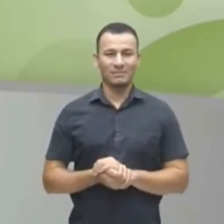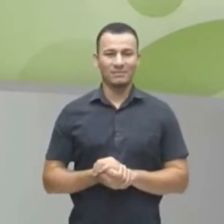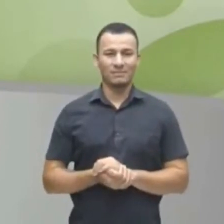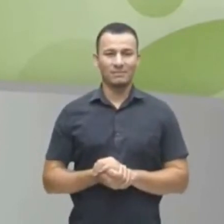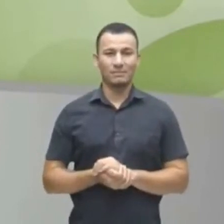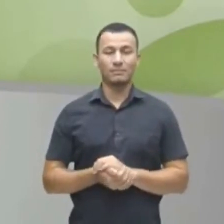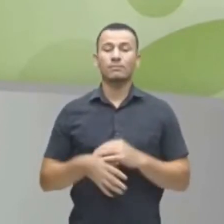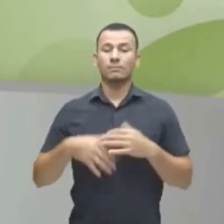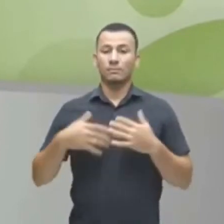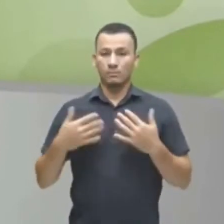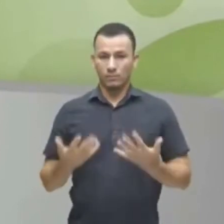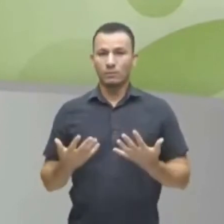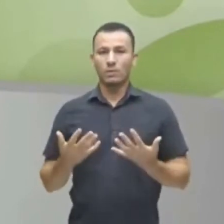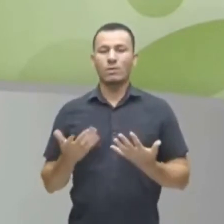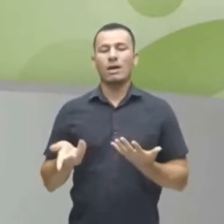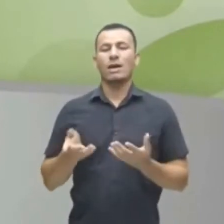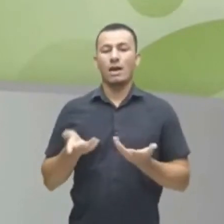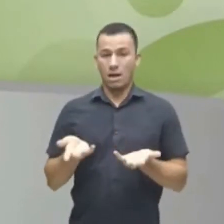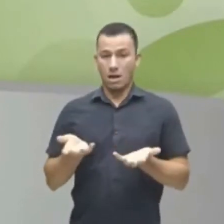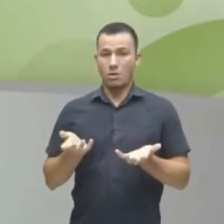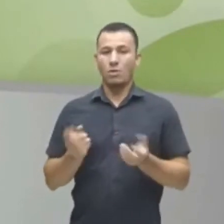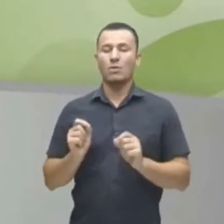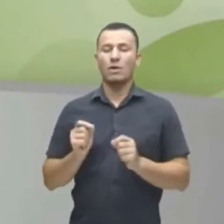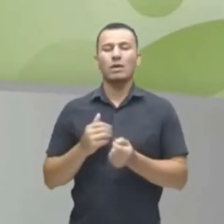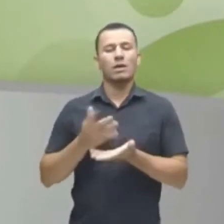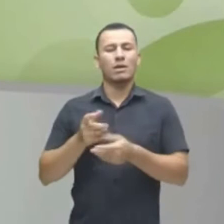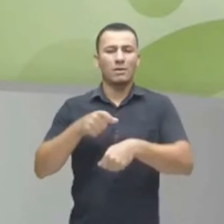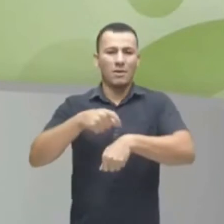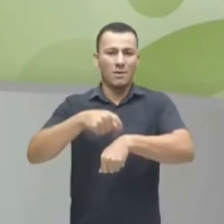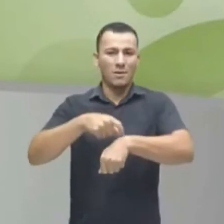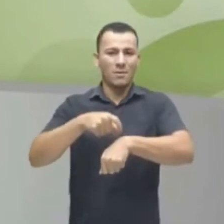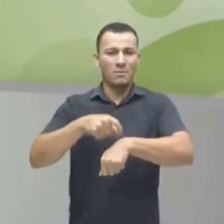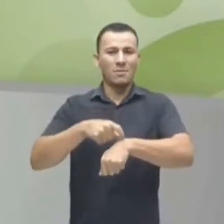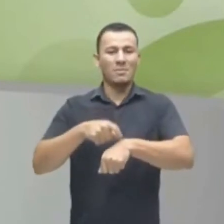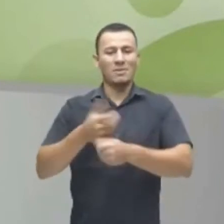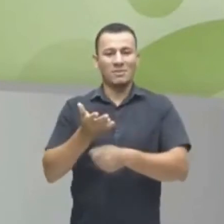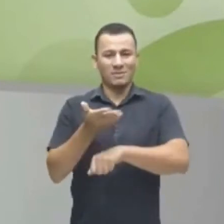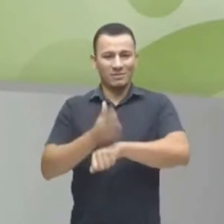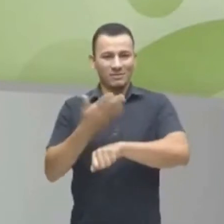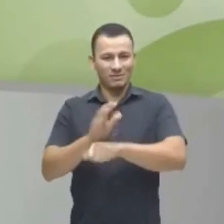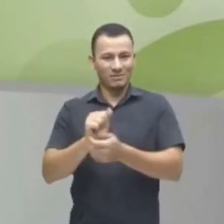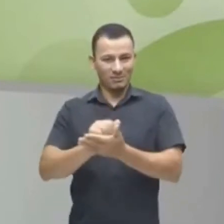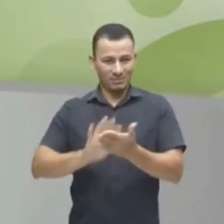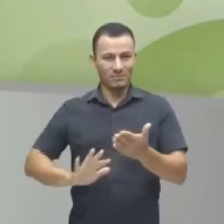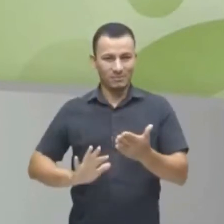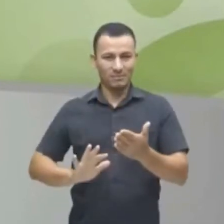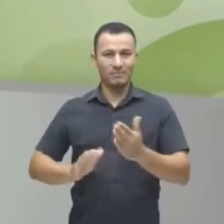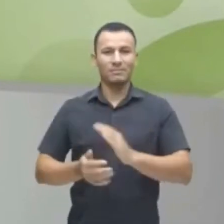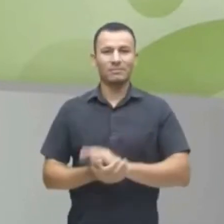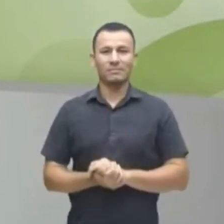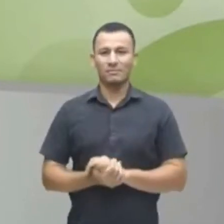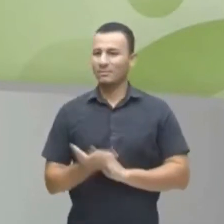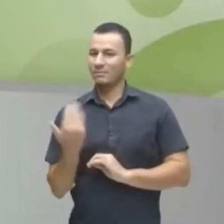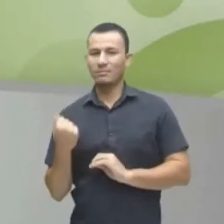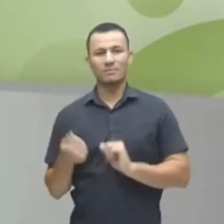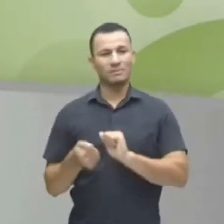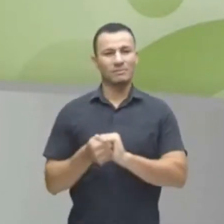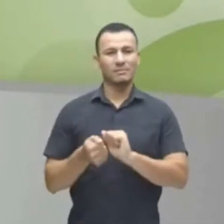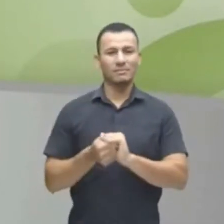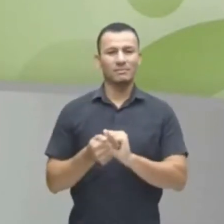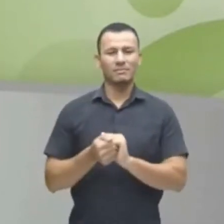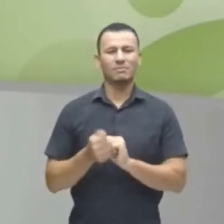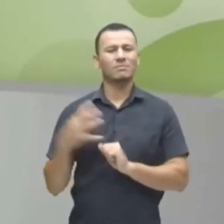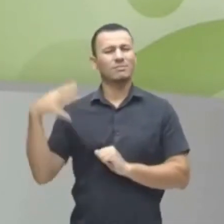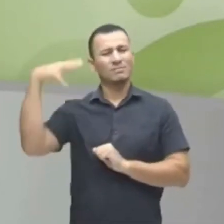eu preciso chamar vocês para o nosso exercitando. Vamos exercitar tudo